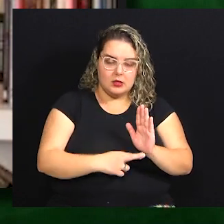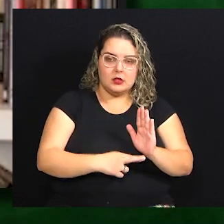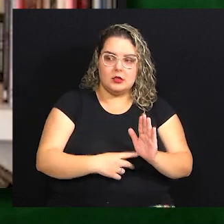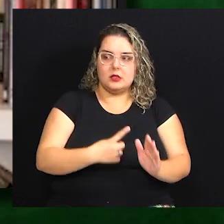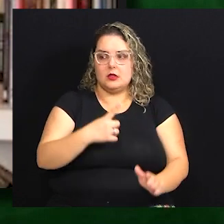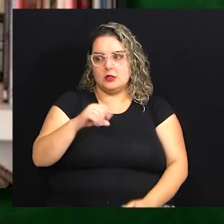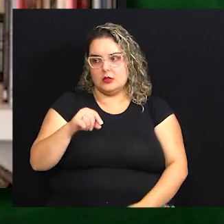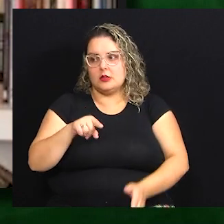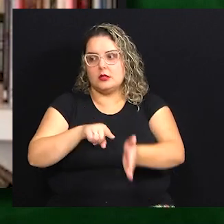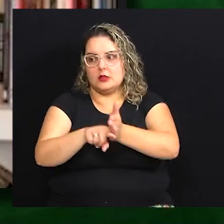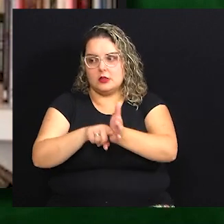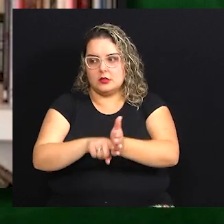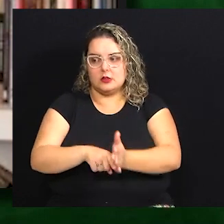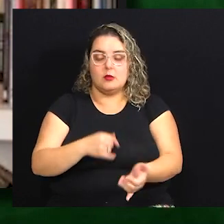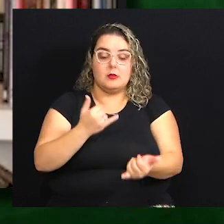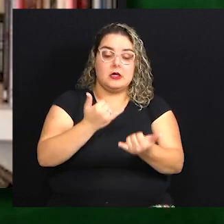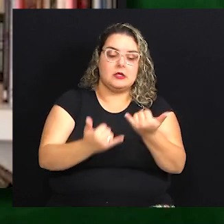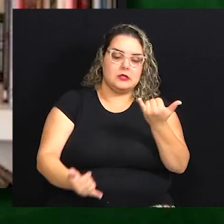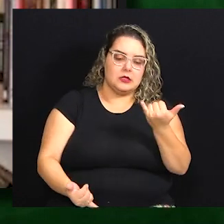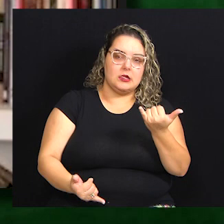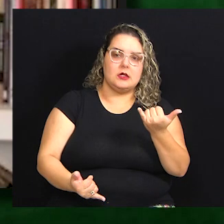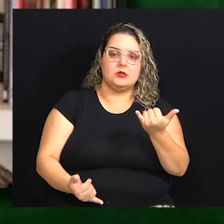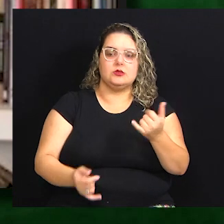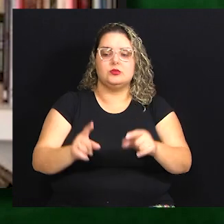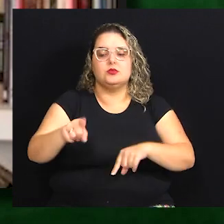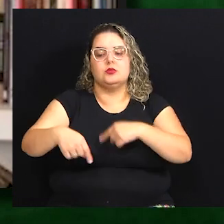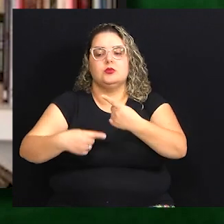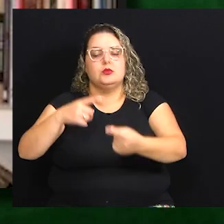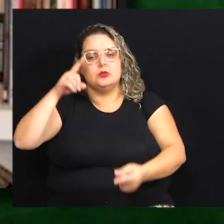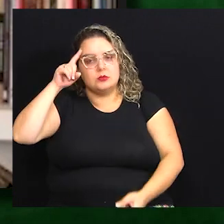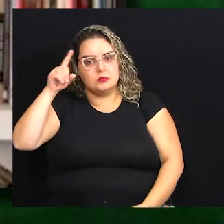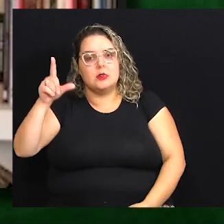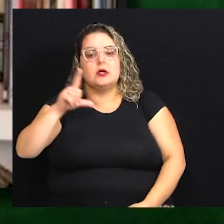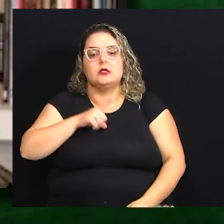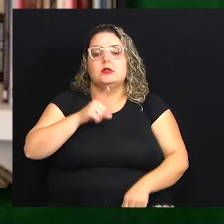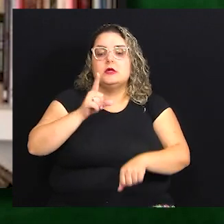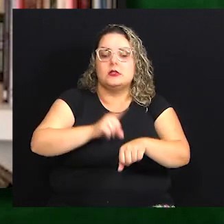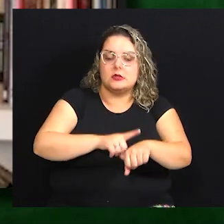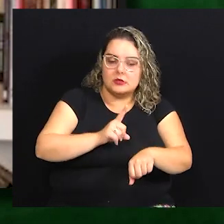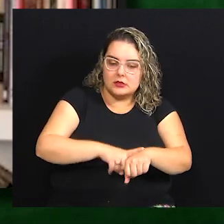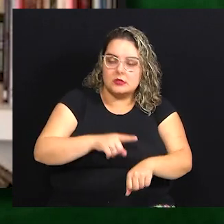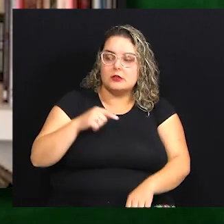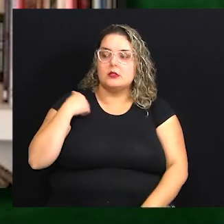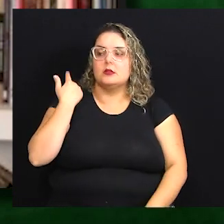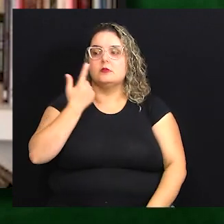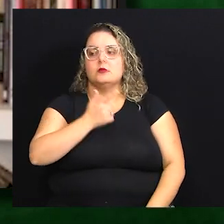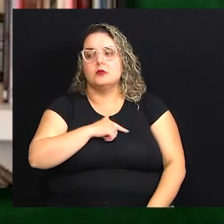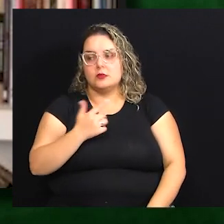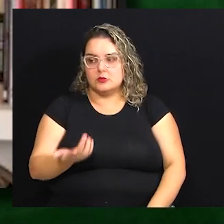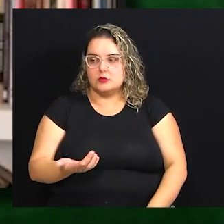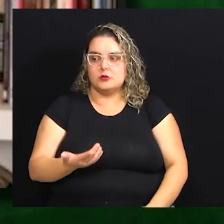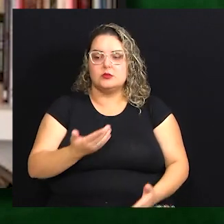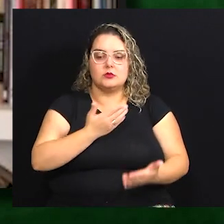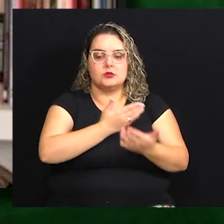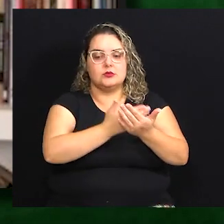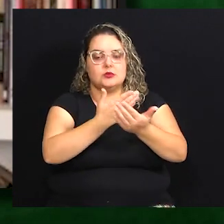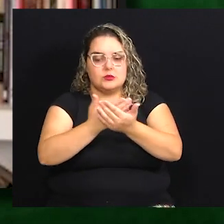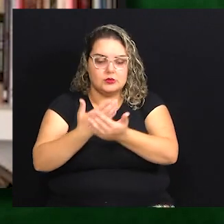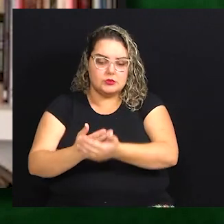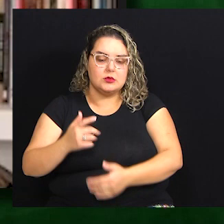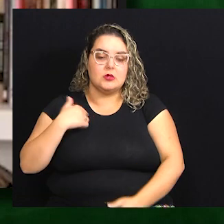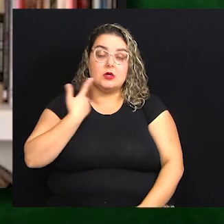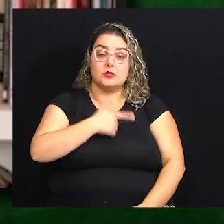e 10 questões, né? Então tem a metade das questões do outro dia para que você possa ter tempo, e os nossos estudos, as